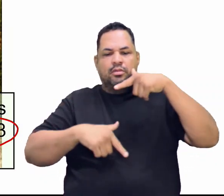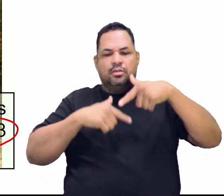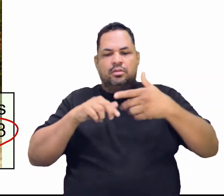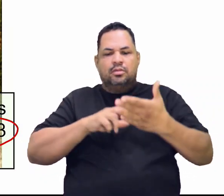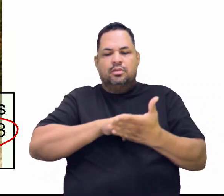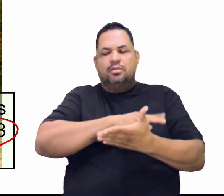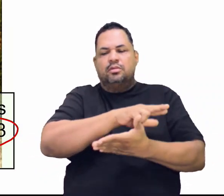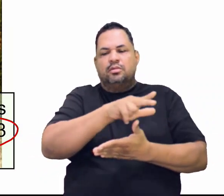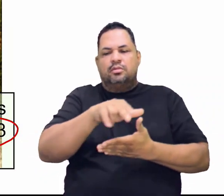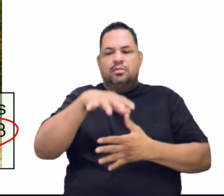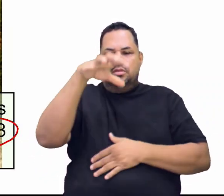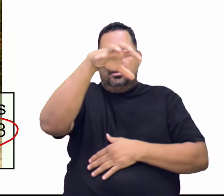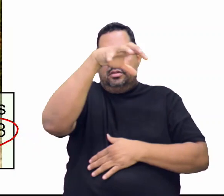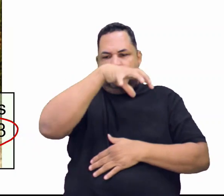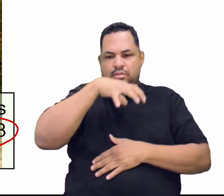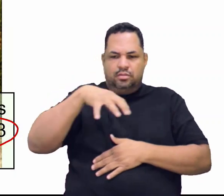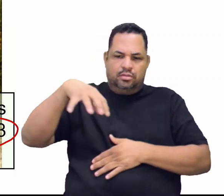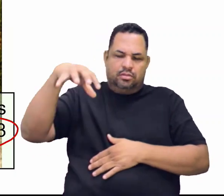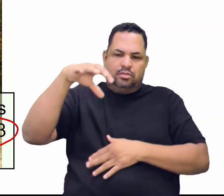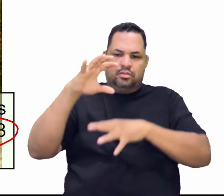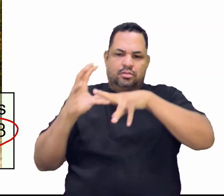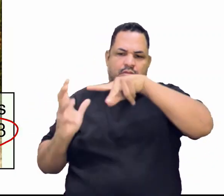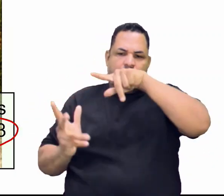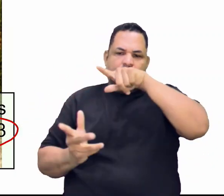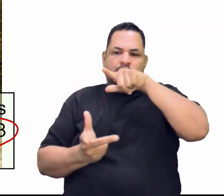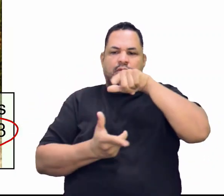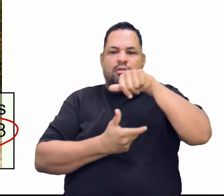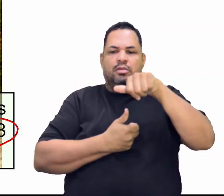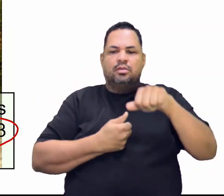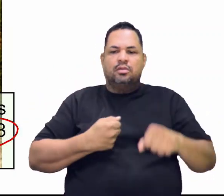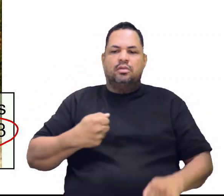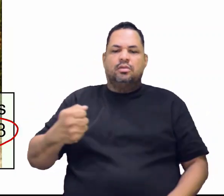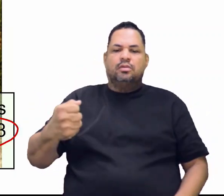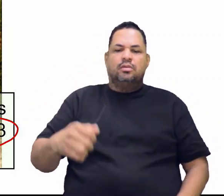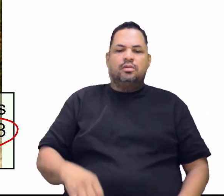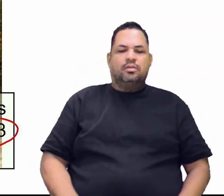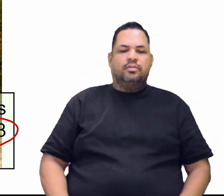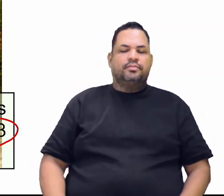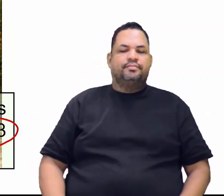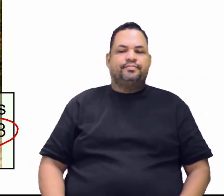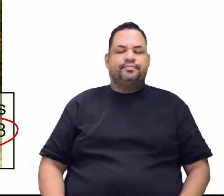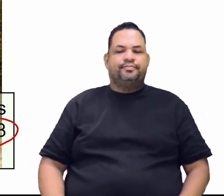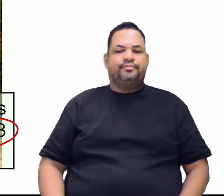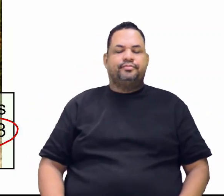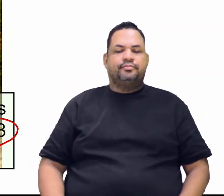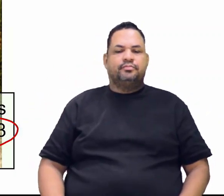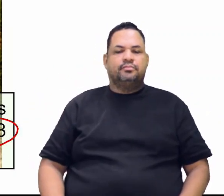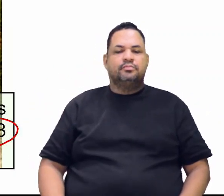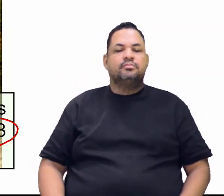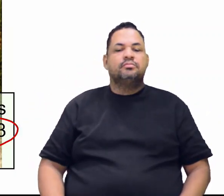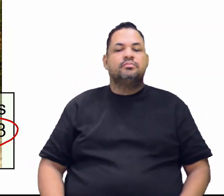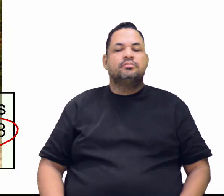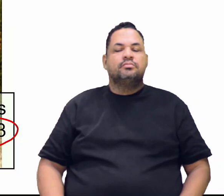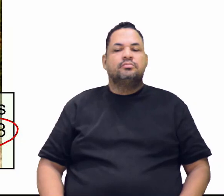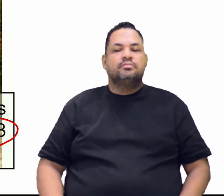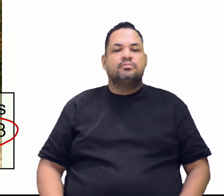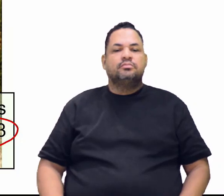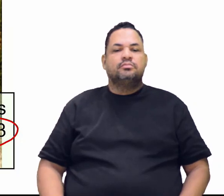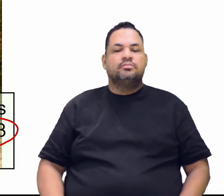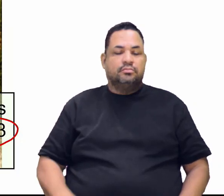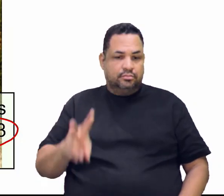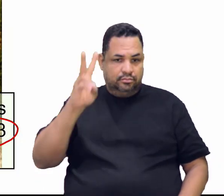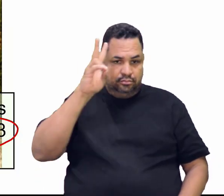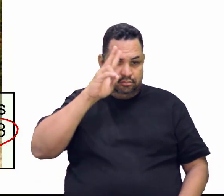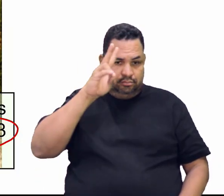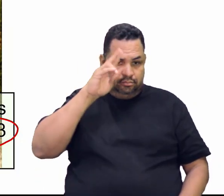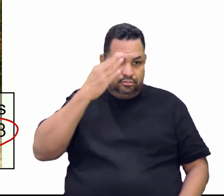21.783 trabalhadores. Isso de várias partes do mundo. Lembra